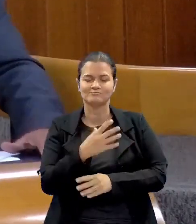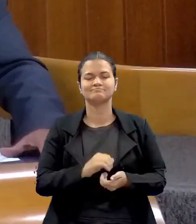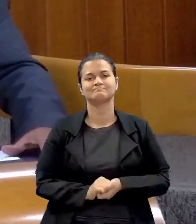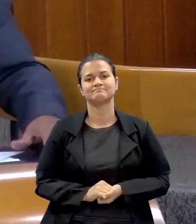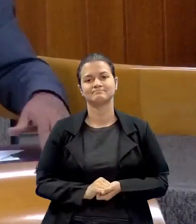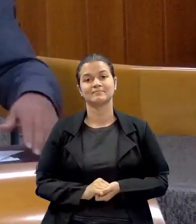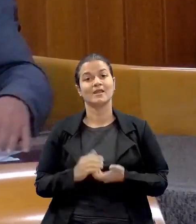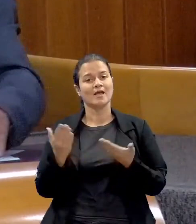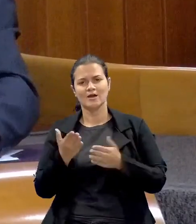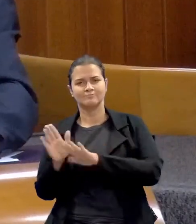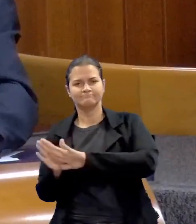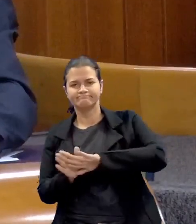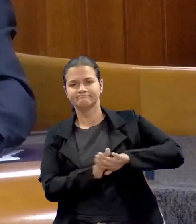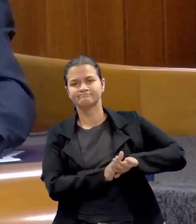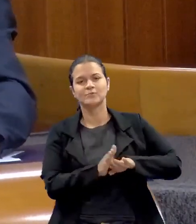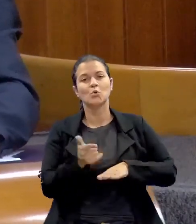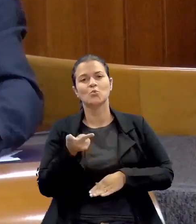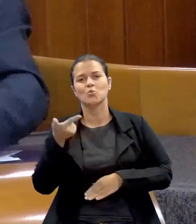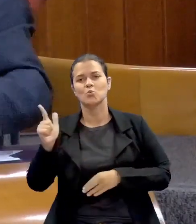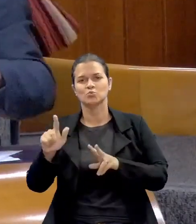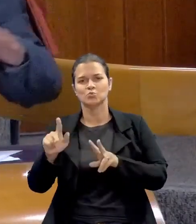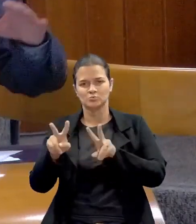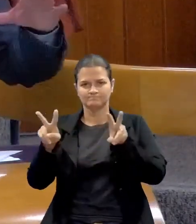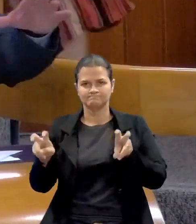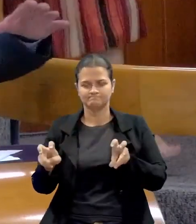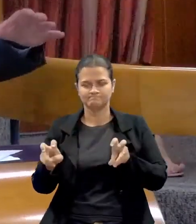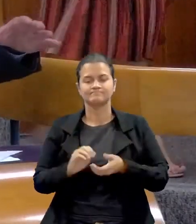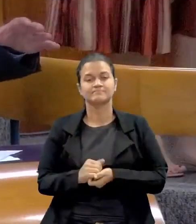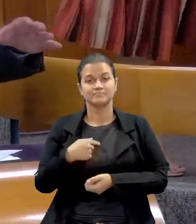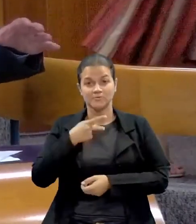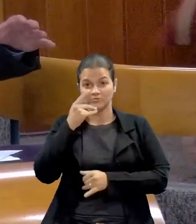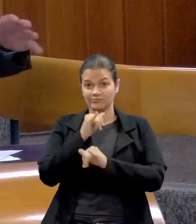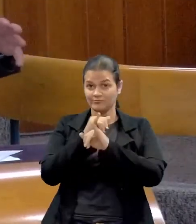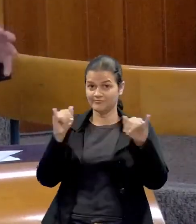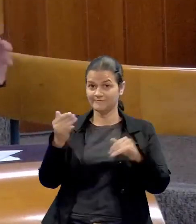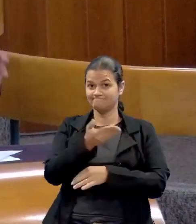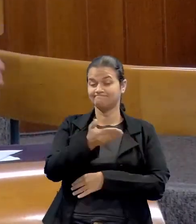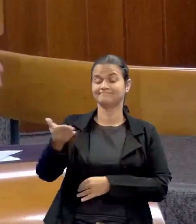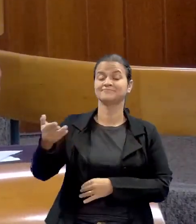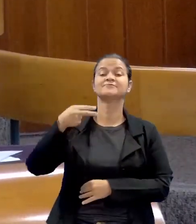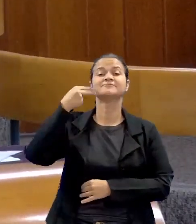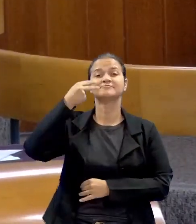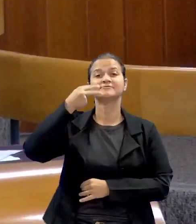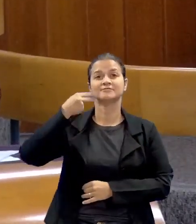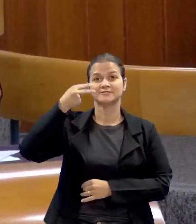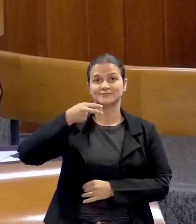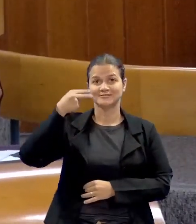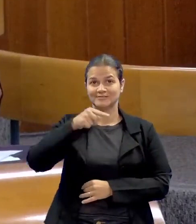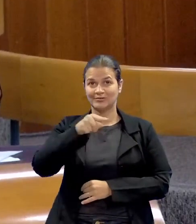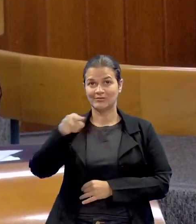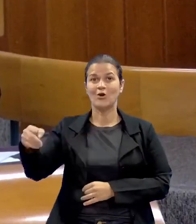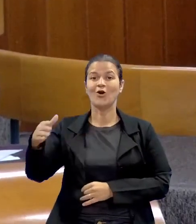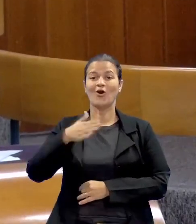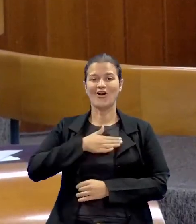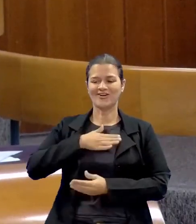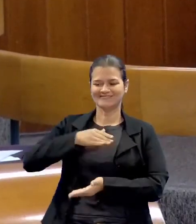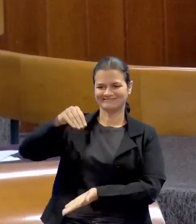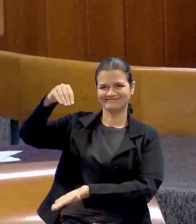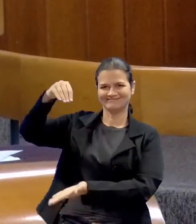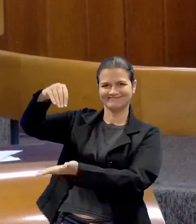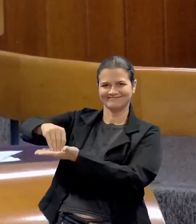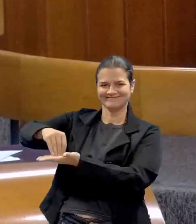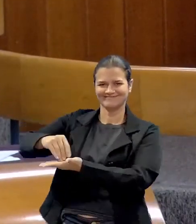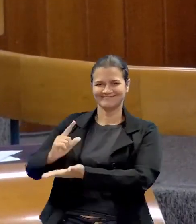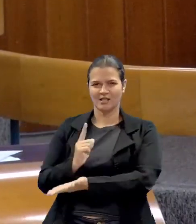agora, mudando de assunto, eu vou dar um recado para os nossos vereadores, que gostam de botar o cartãozinho na mesa e ir embora.